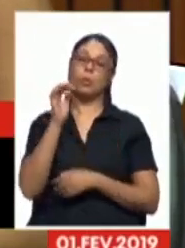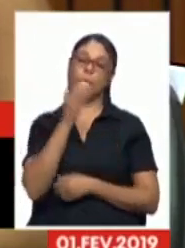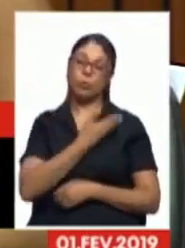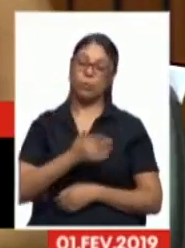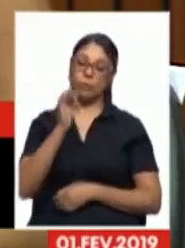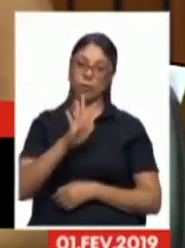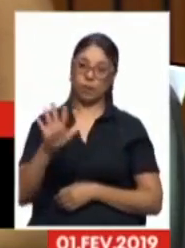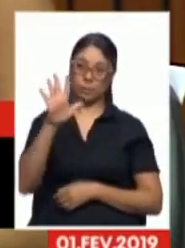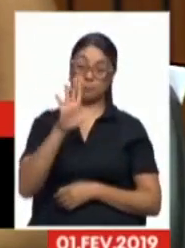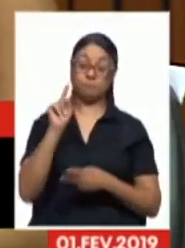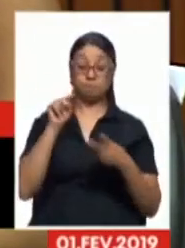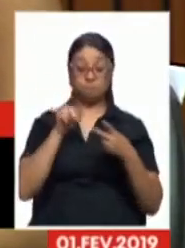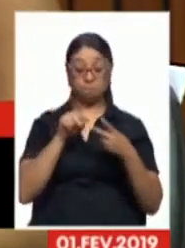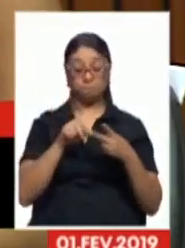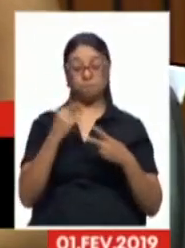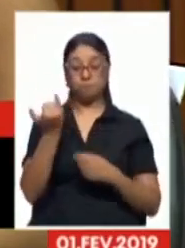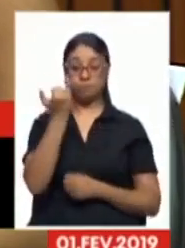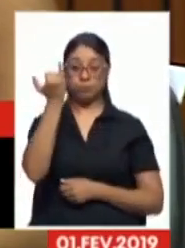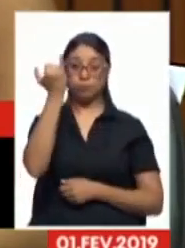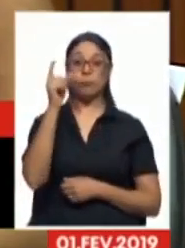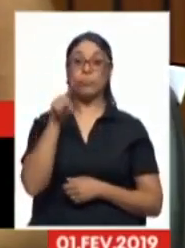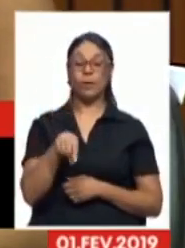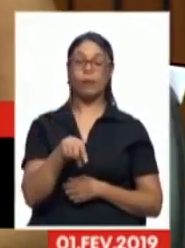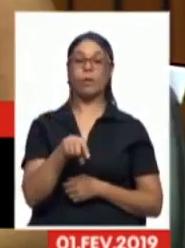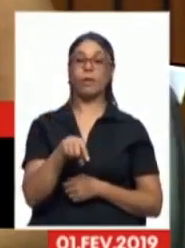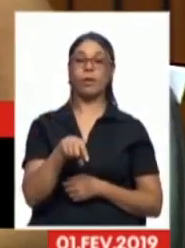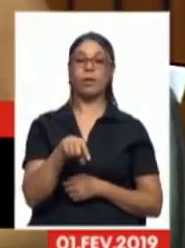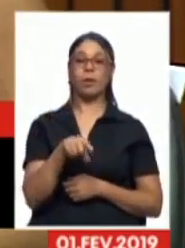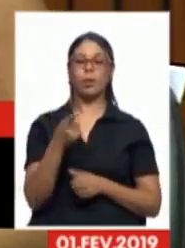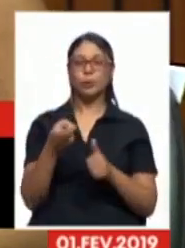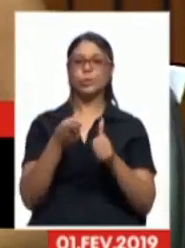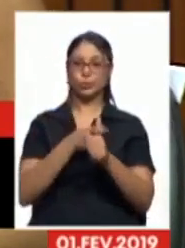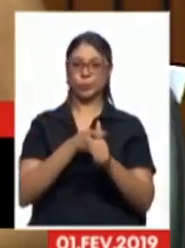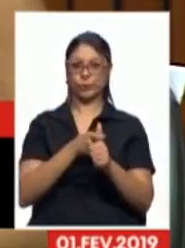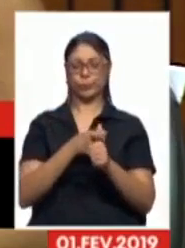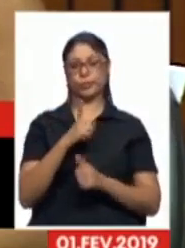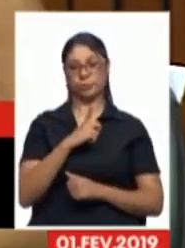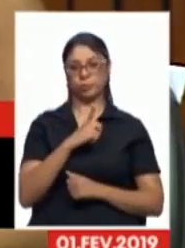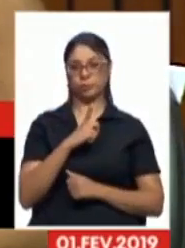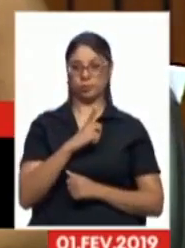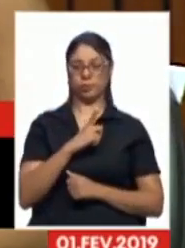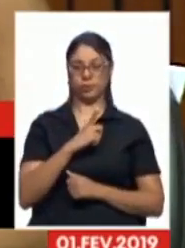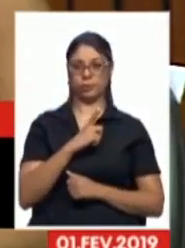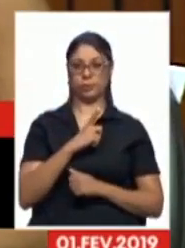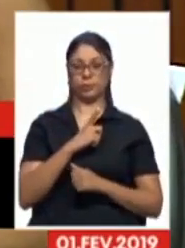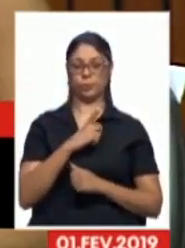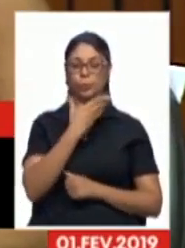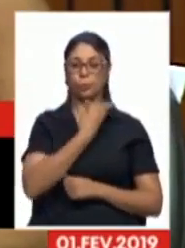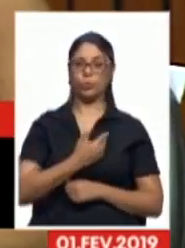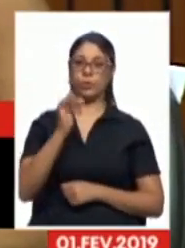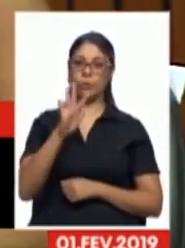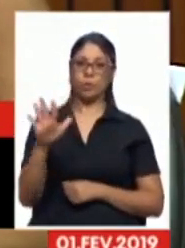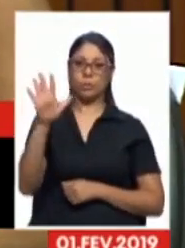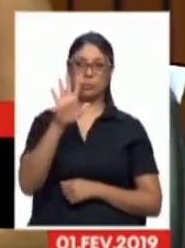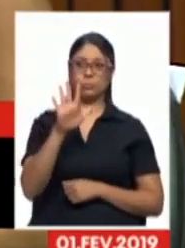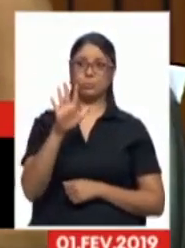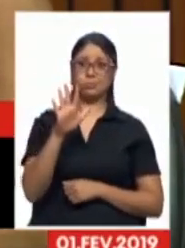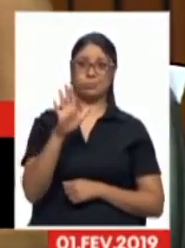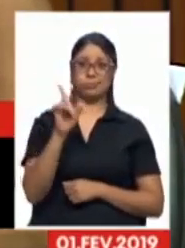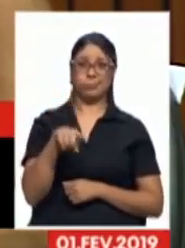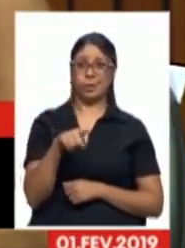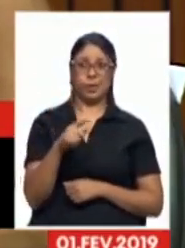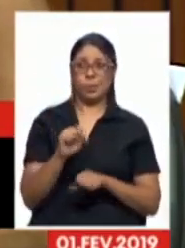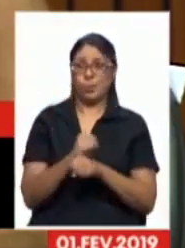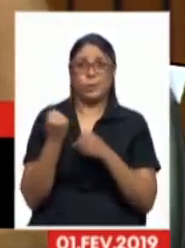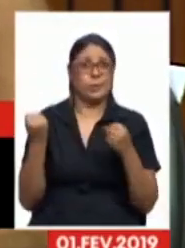outra questão que é muito importante é a dívida que nós temos com o governo federal. Uma dívida que é impagável, porque a taxa